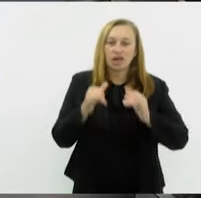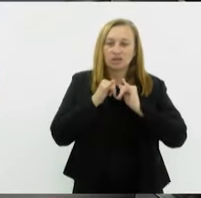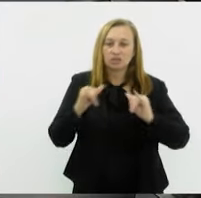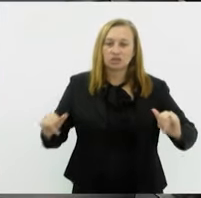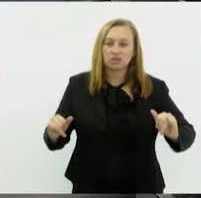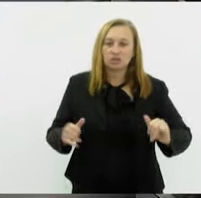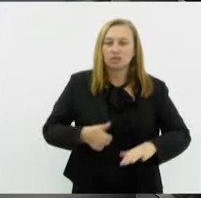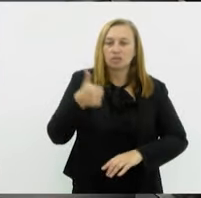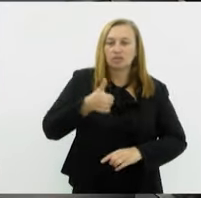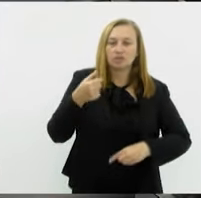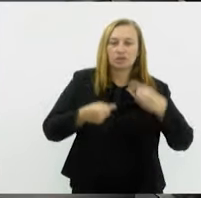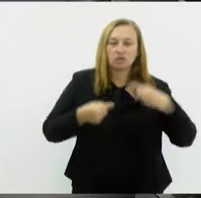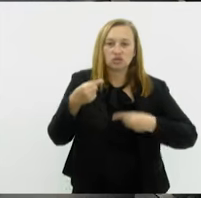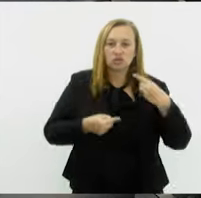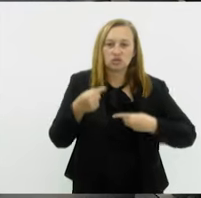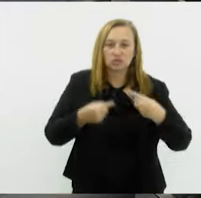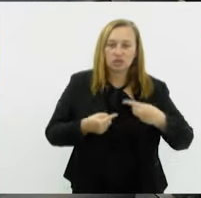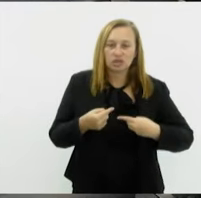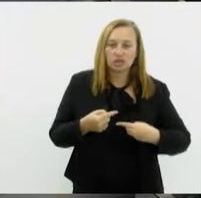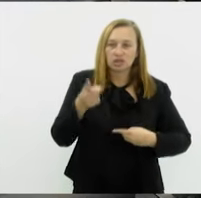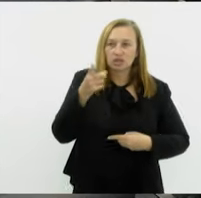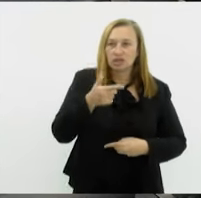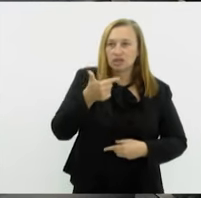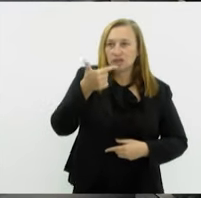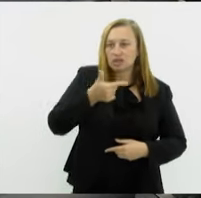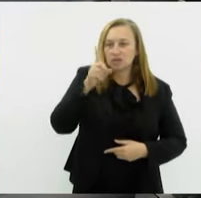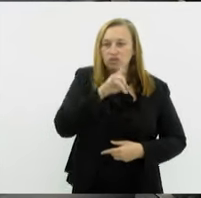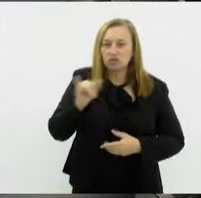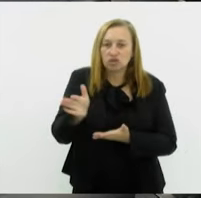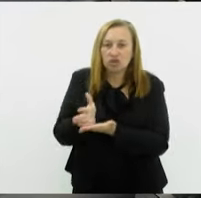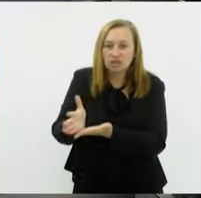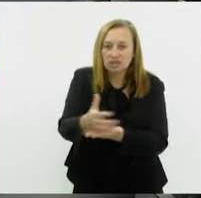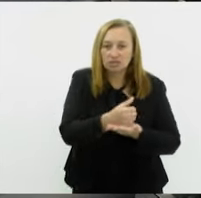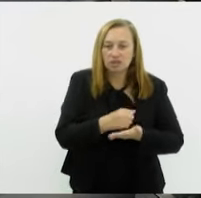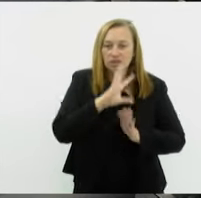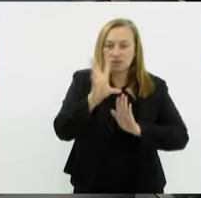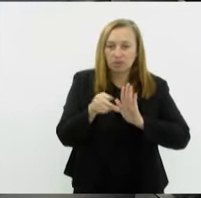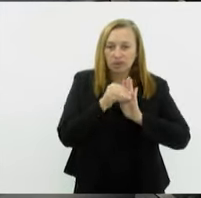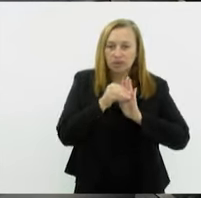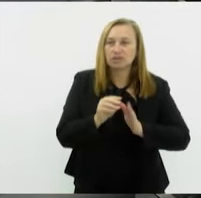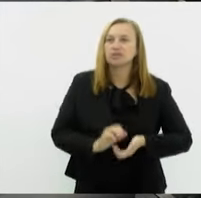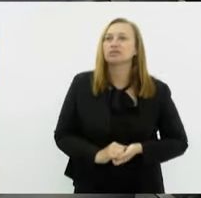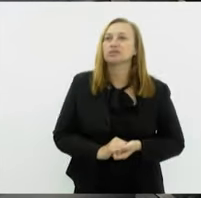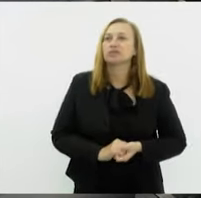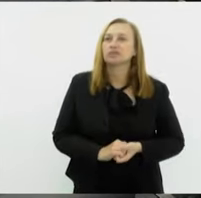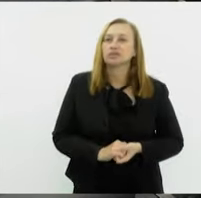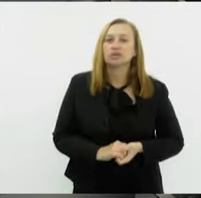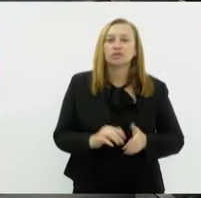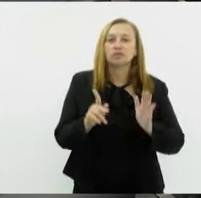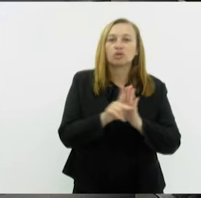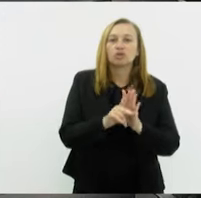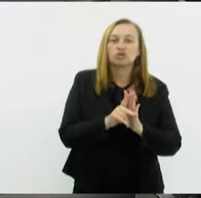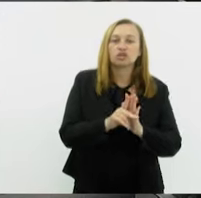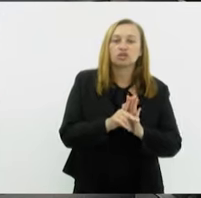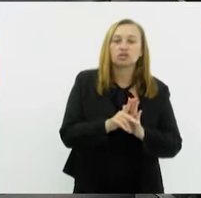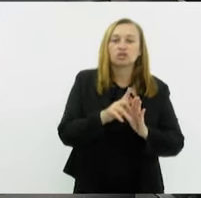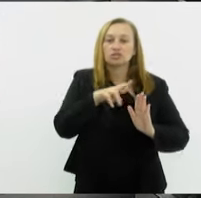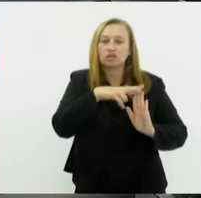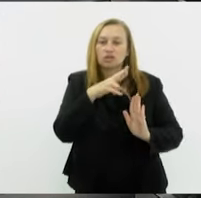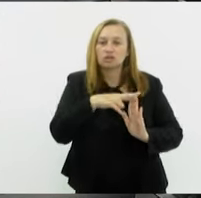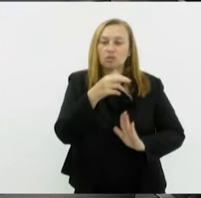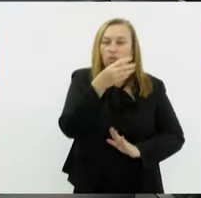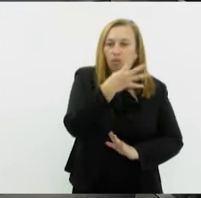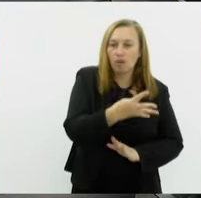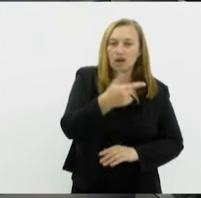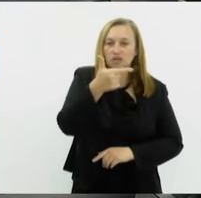Anuncio. Em primeira discussão, segundo dia, para o recebimento de emendas. Projeto de resolução